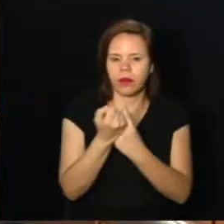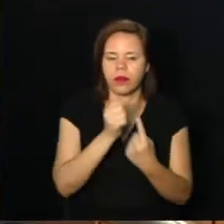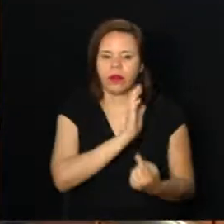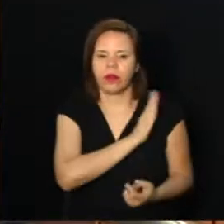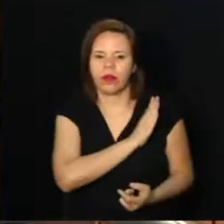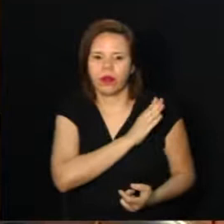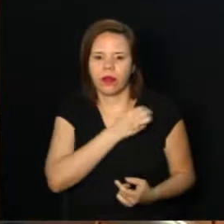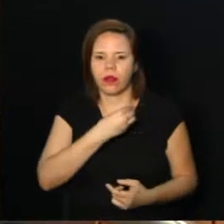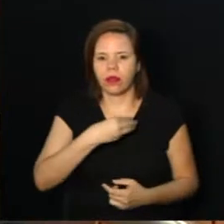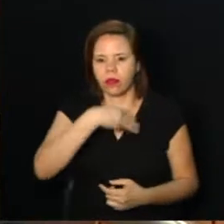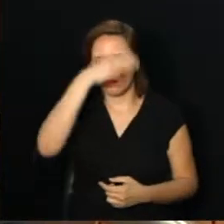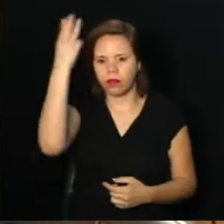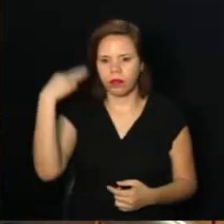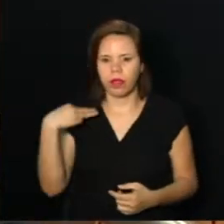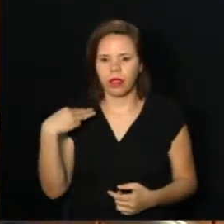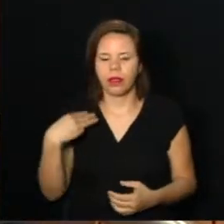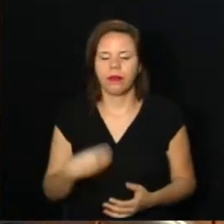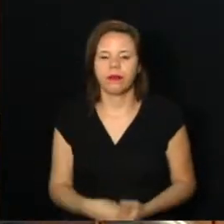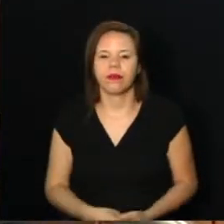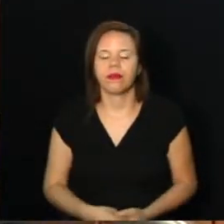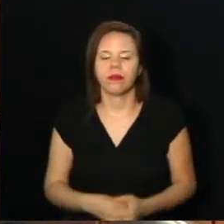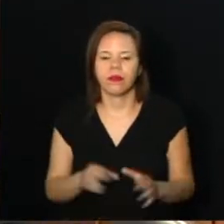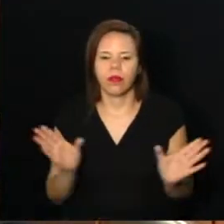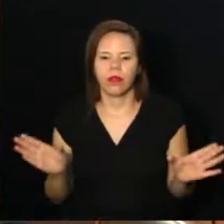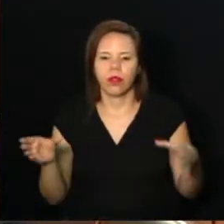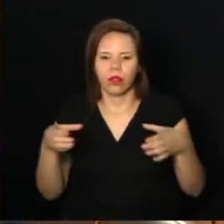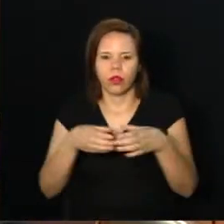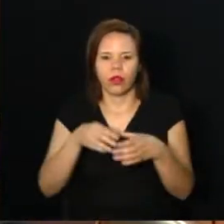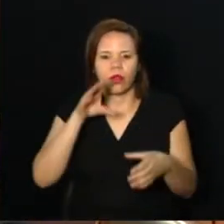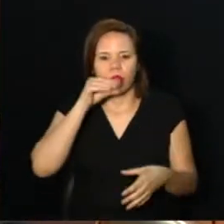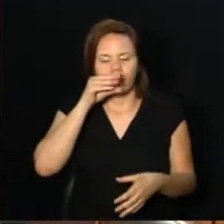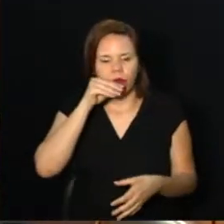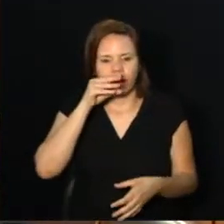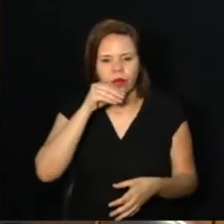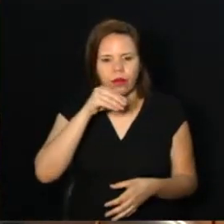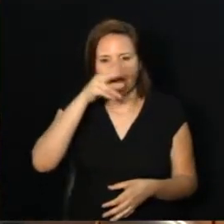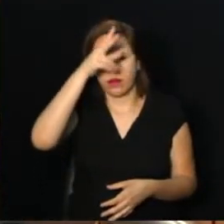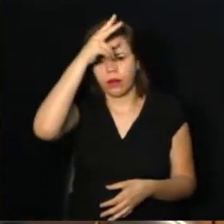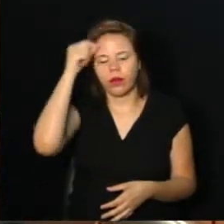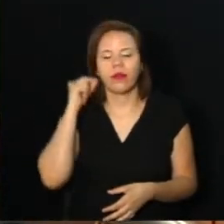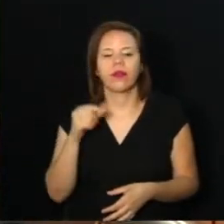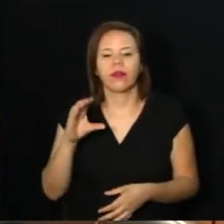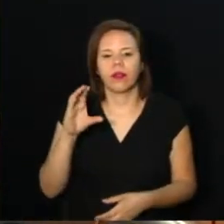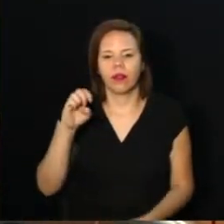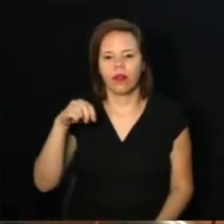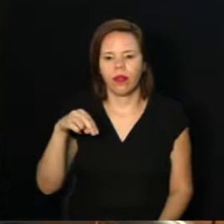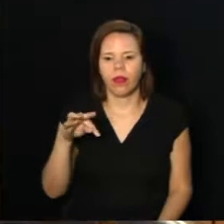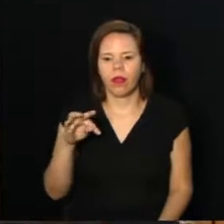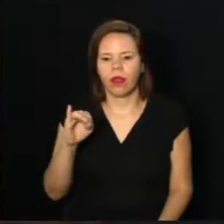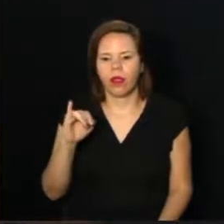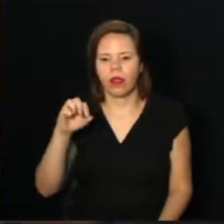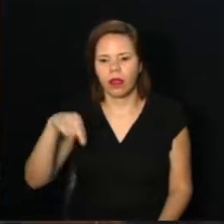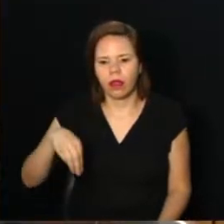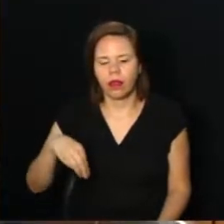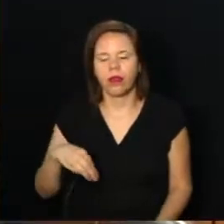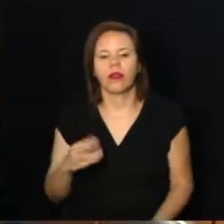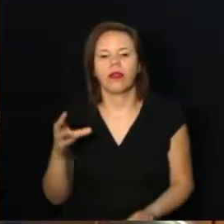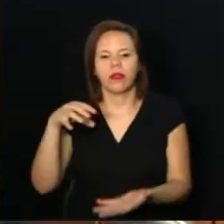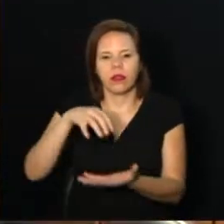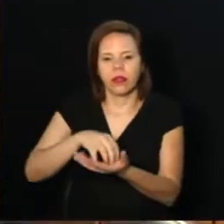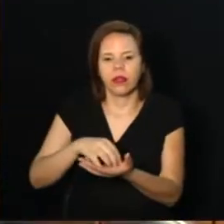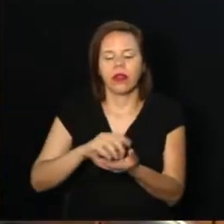de Maria. Grupo de servidoras representando o CETREIM, Centro de Terapia